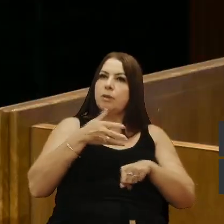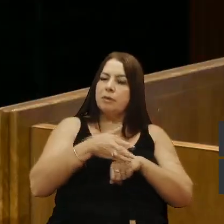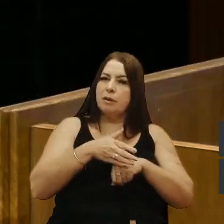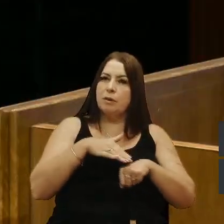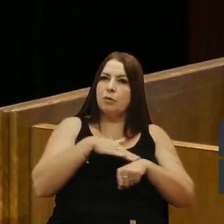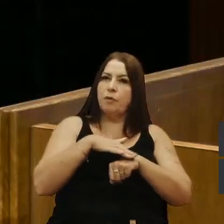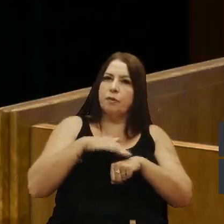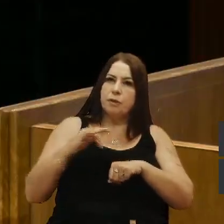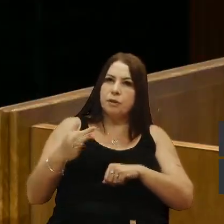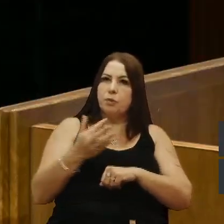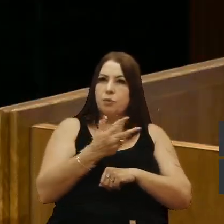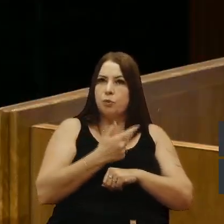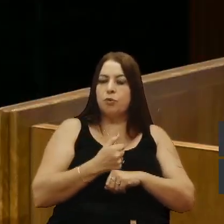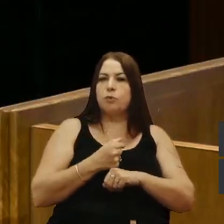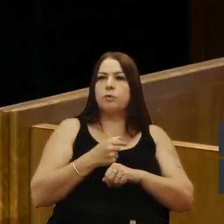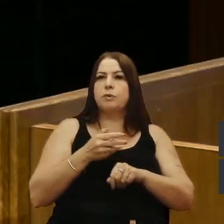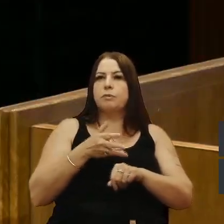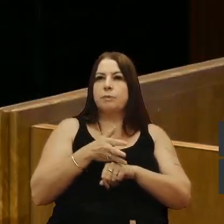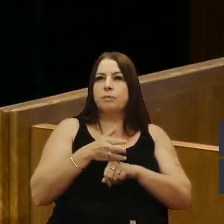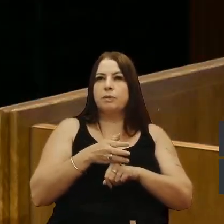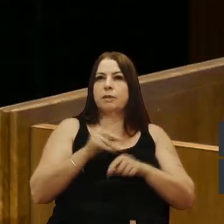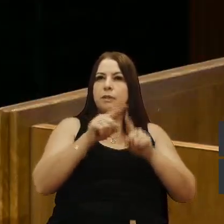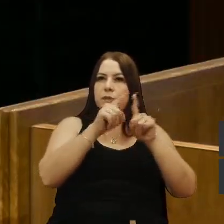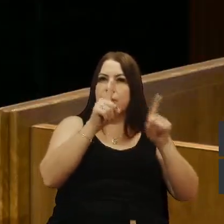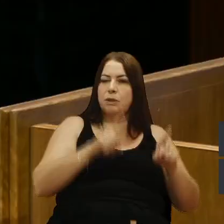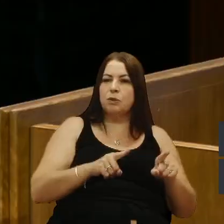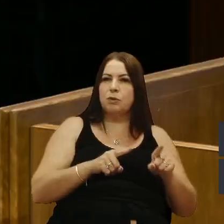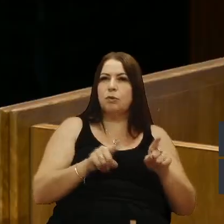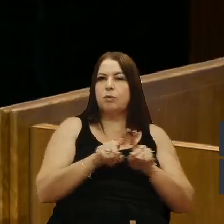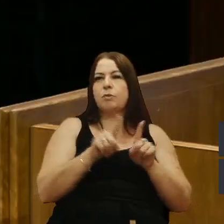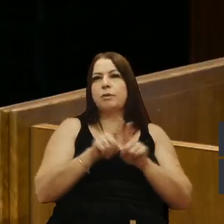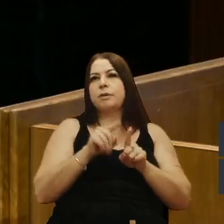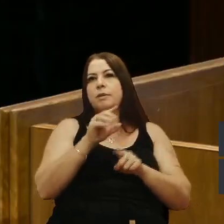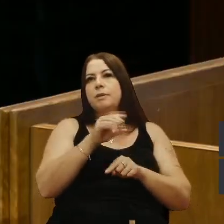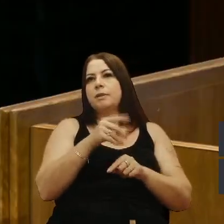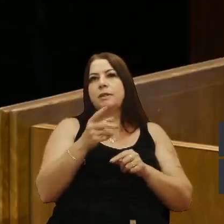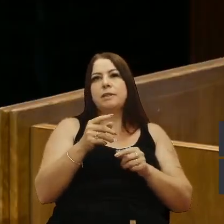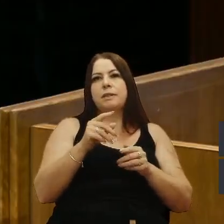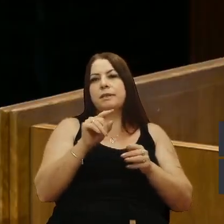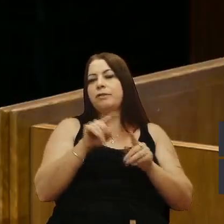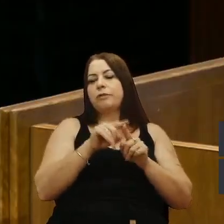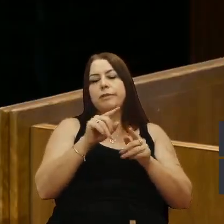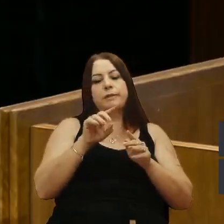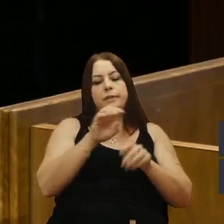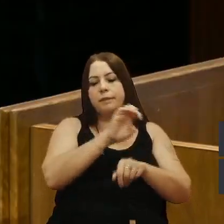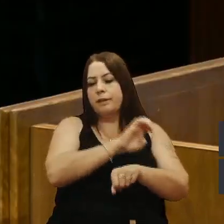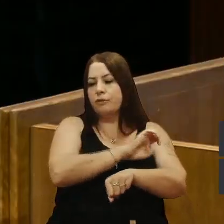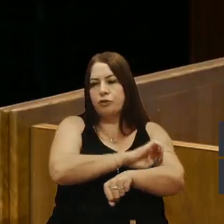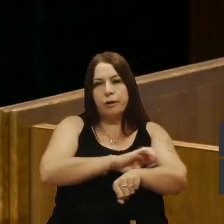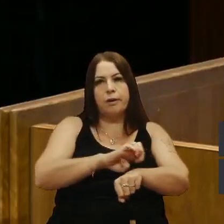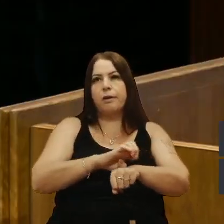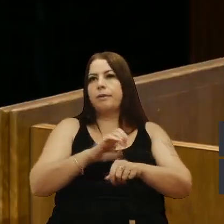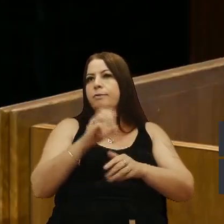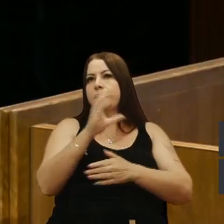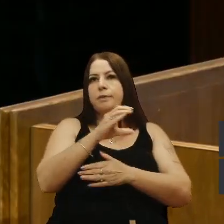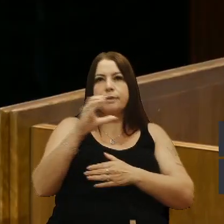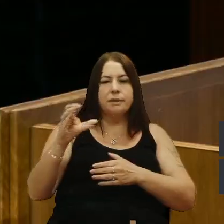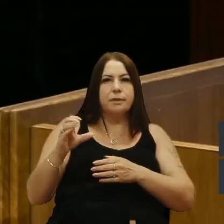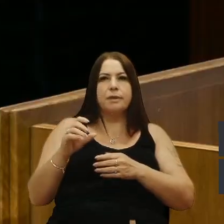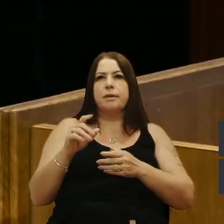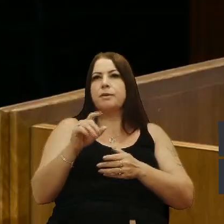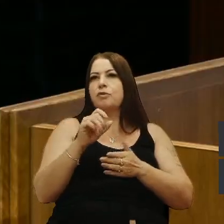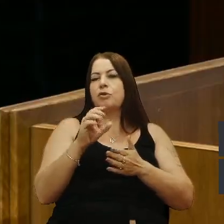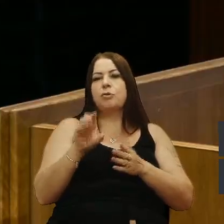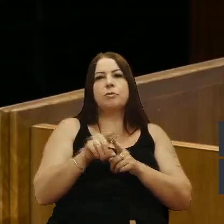com todos os que compõem, seja servidor de provimento efetivo, seja estagiário, seja servidor de